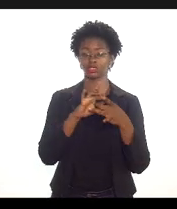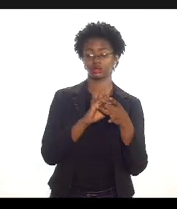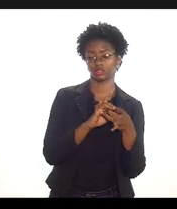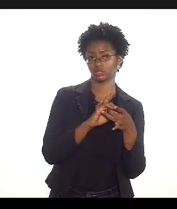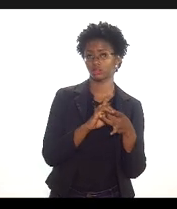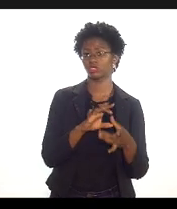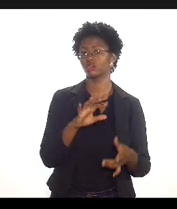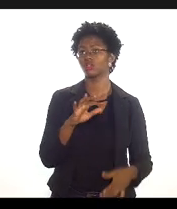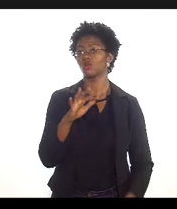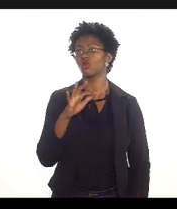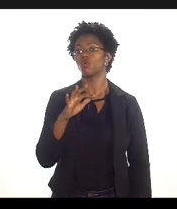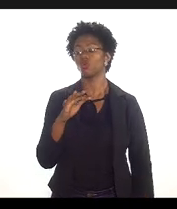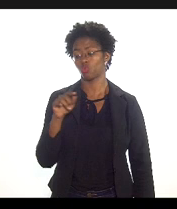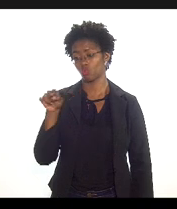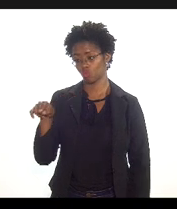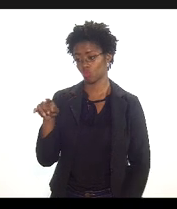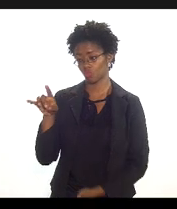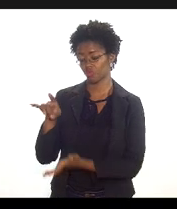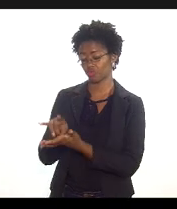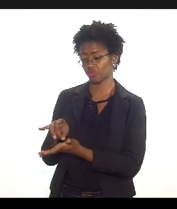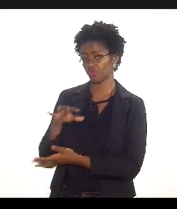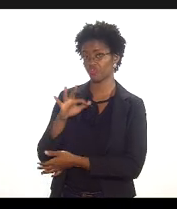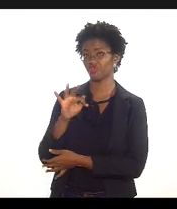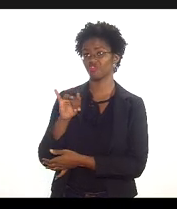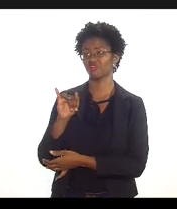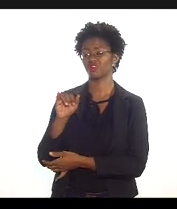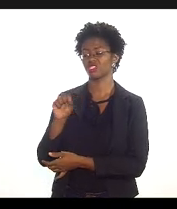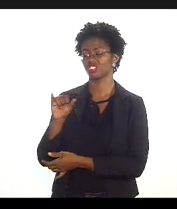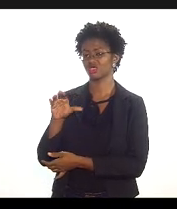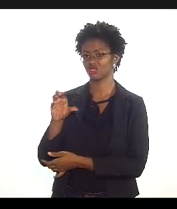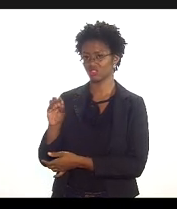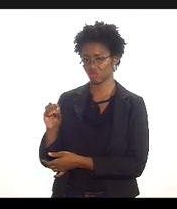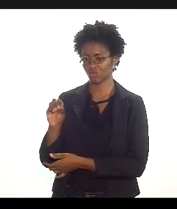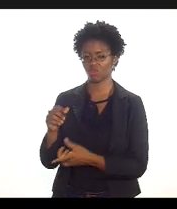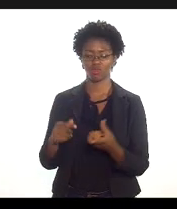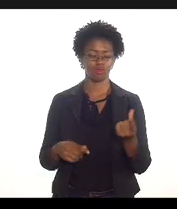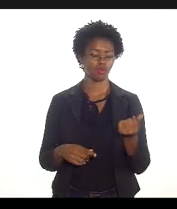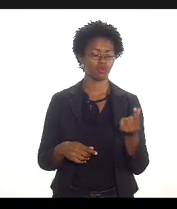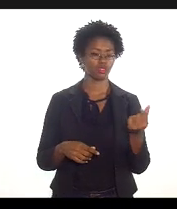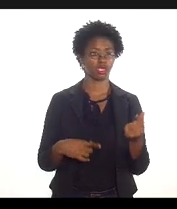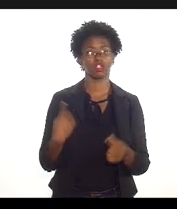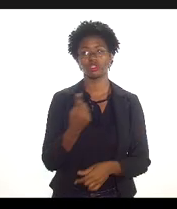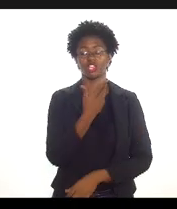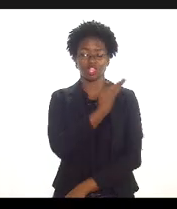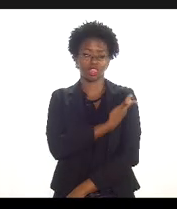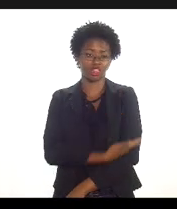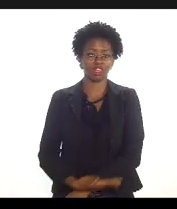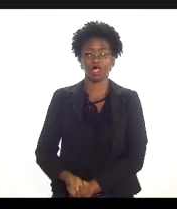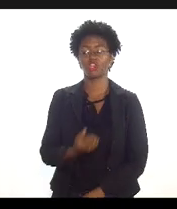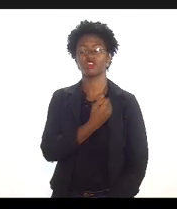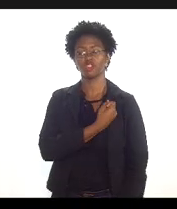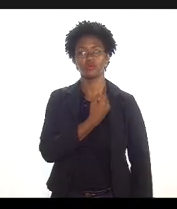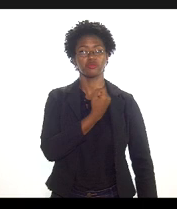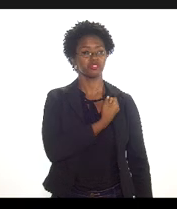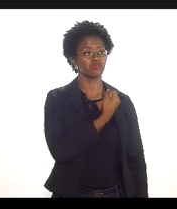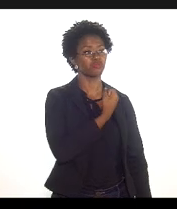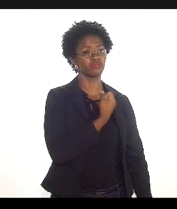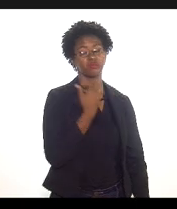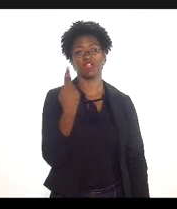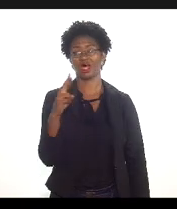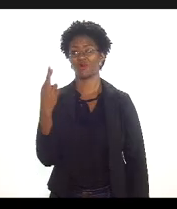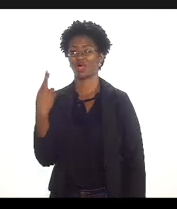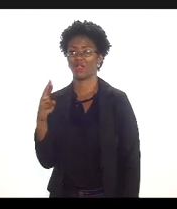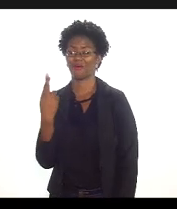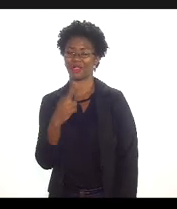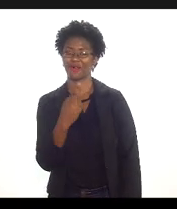físico ao orçamentário, né? Então, a gente está muito acostumada a olhar números em reais,